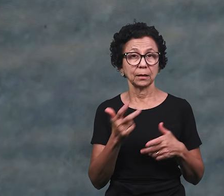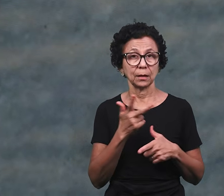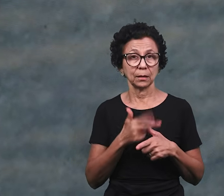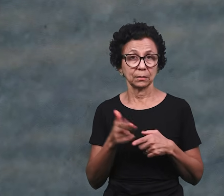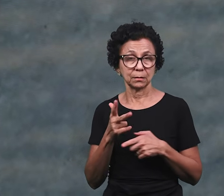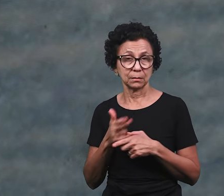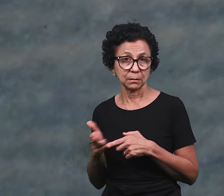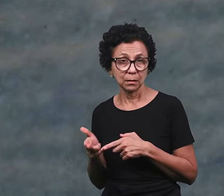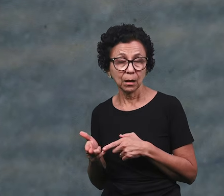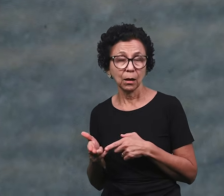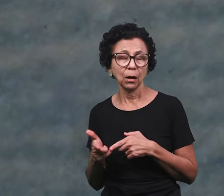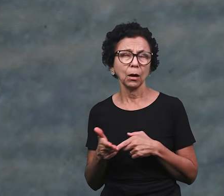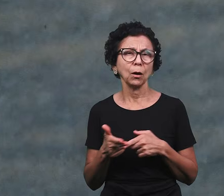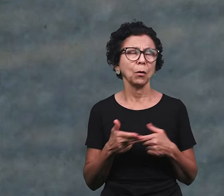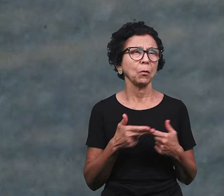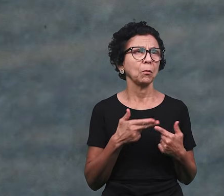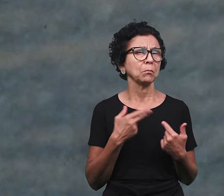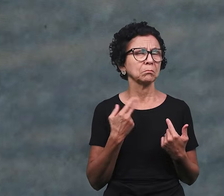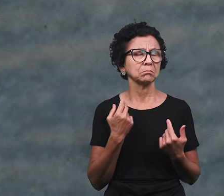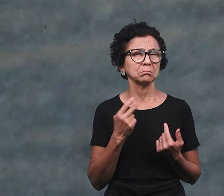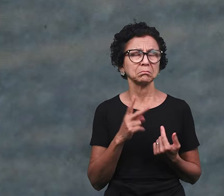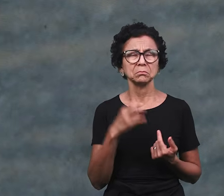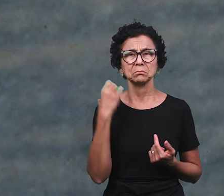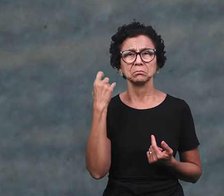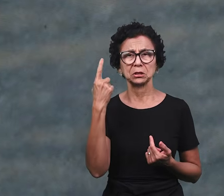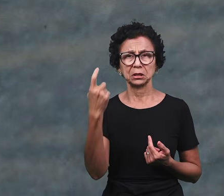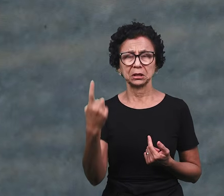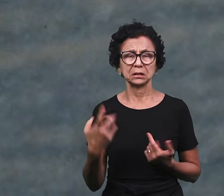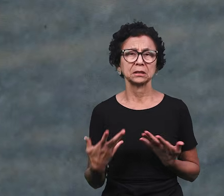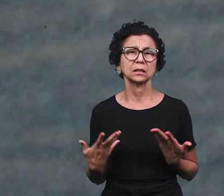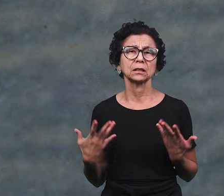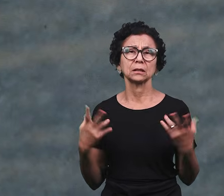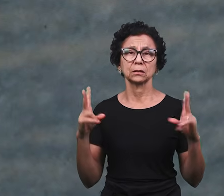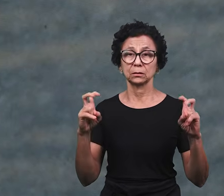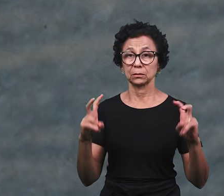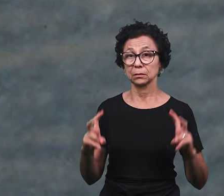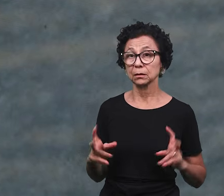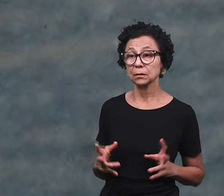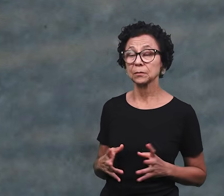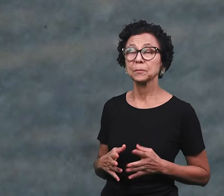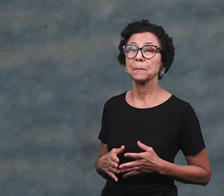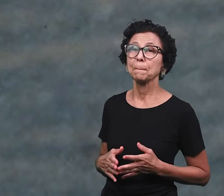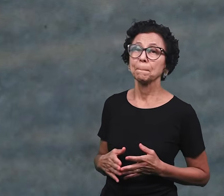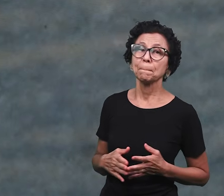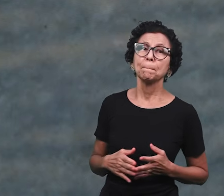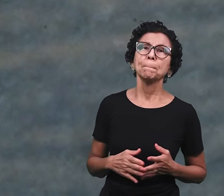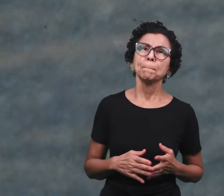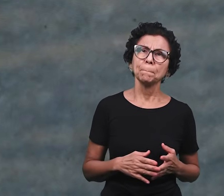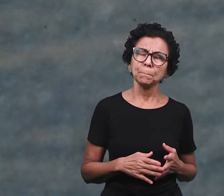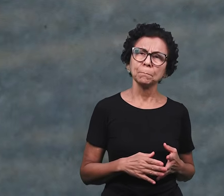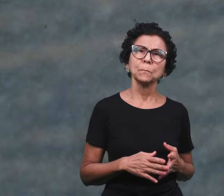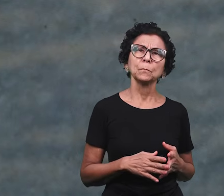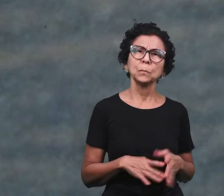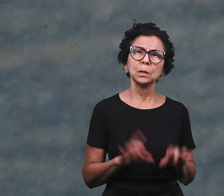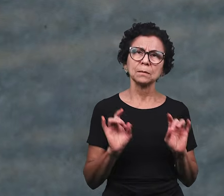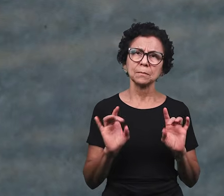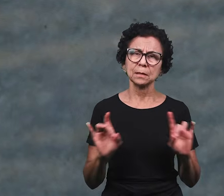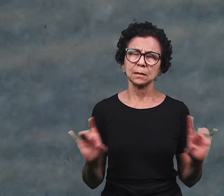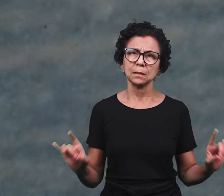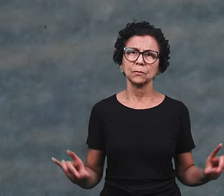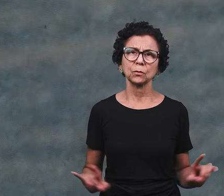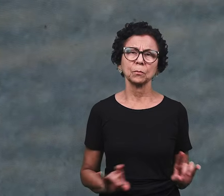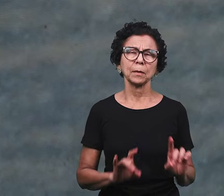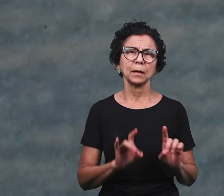sempre com algo muito interessante, sempre com um assunto, com um tema muito interessante, muito propício para o